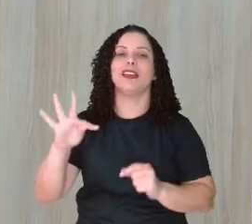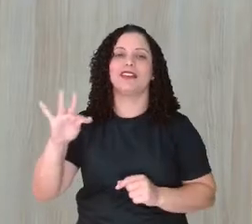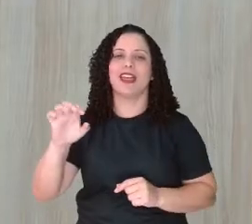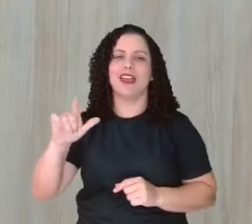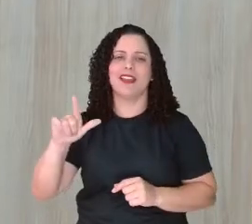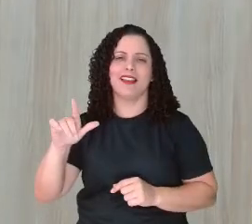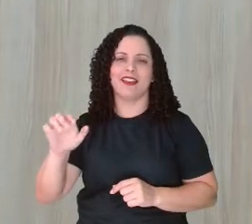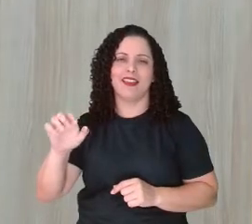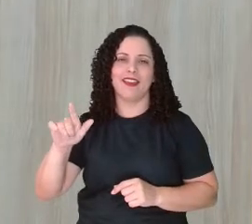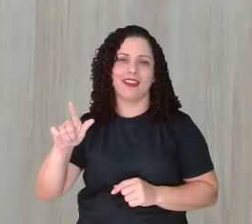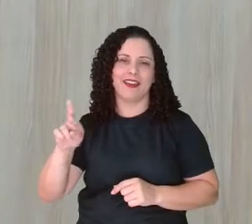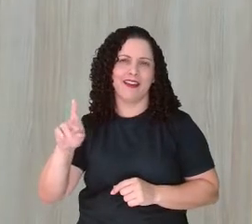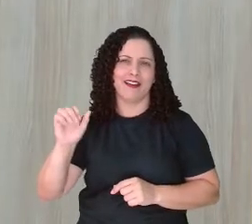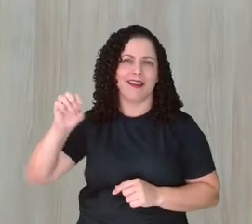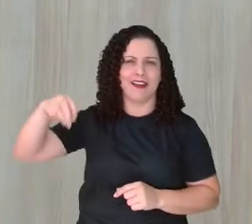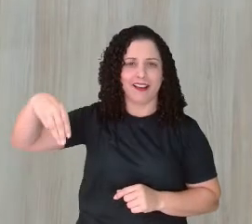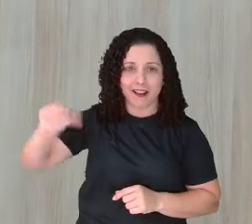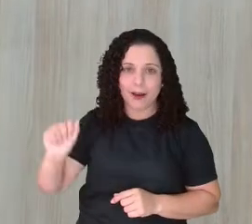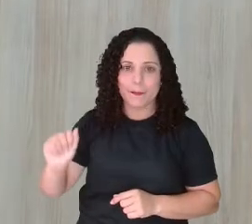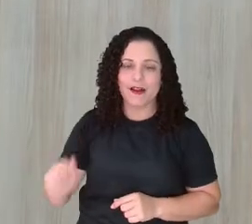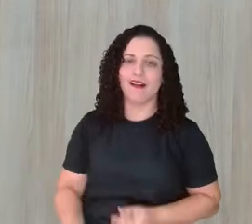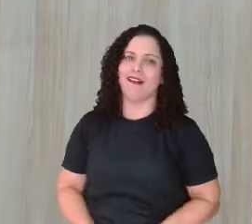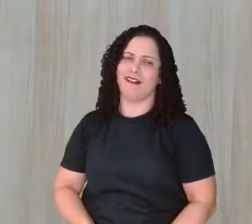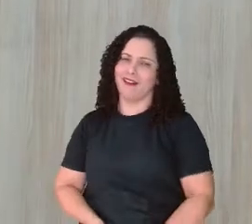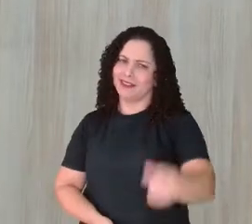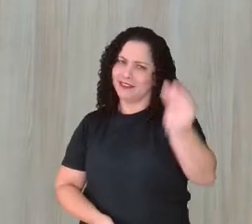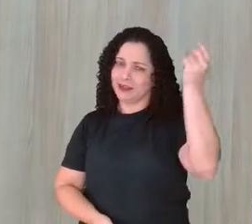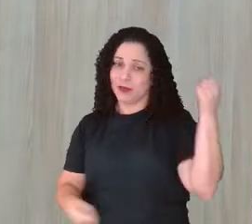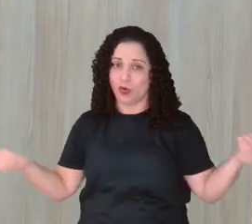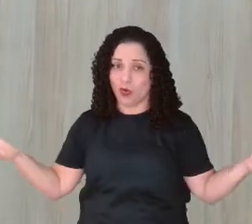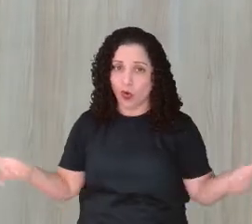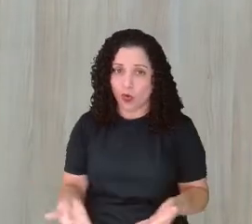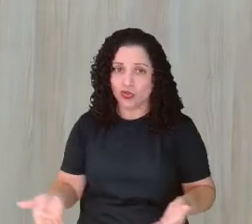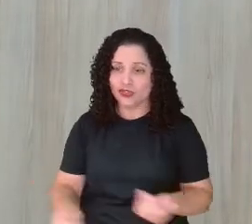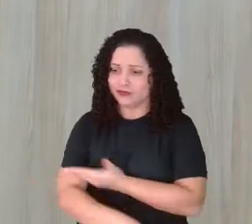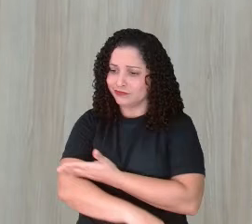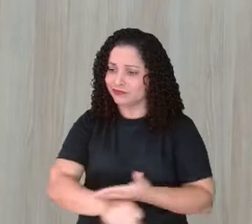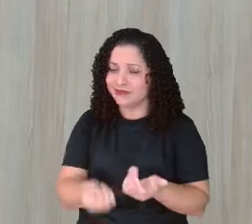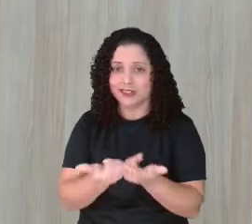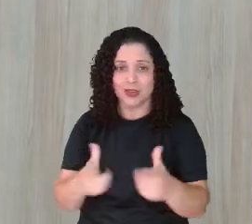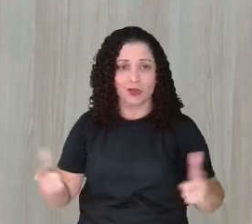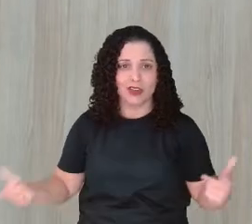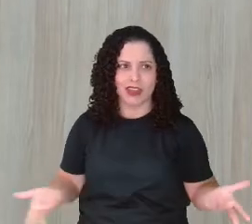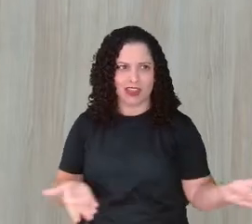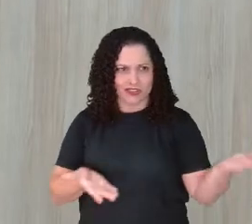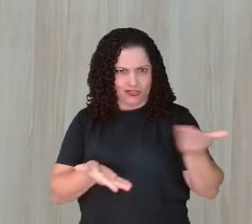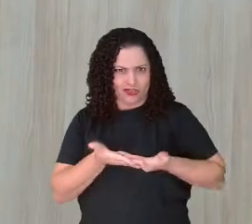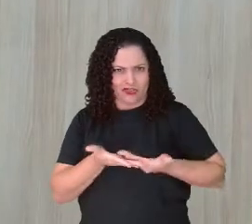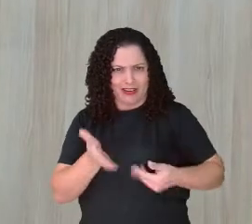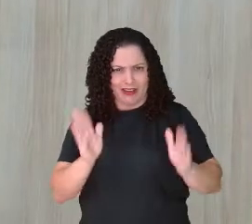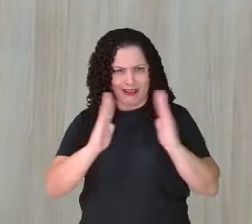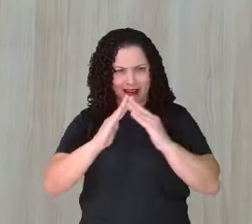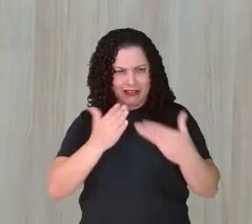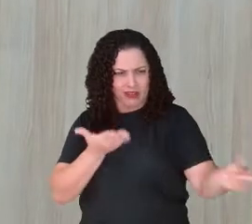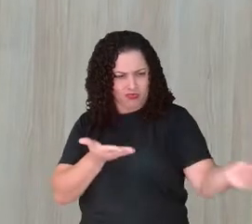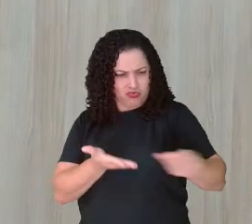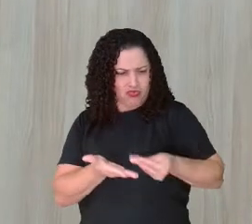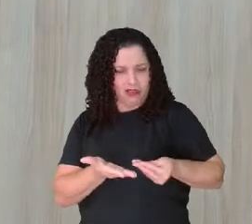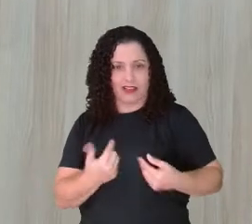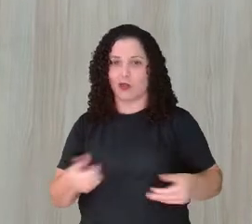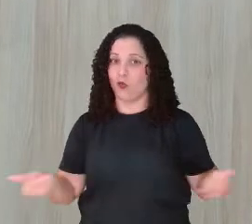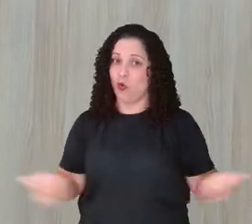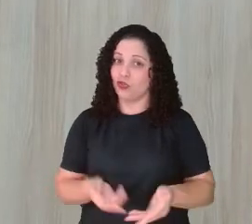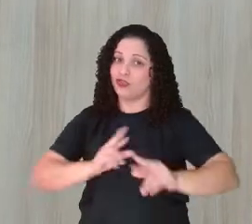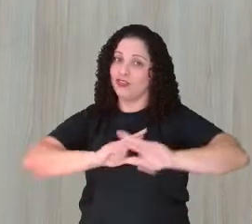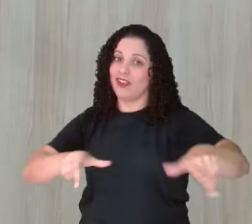tem esse costume, né, do telegrama de chegar na sua casa. A gente não tem isso. A gente tem um e-mail hoje que